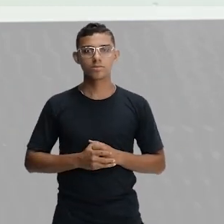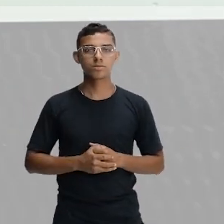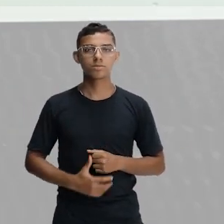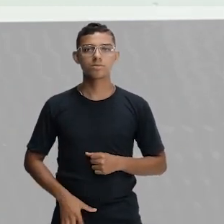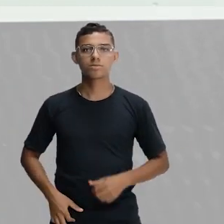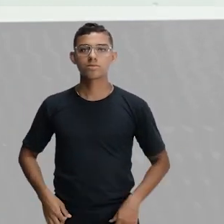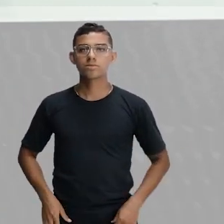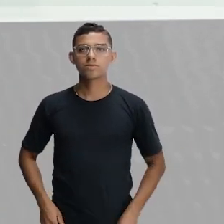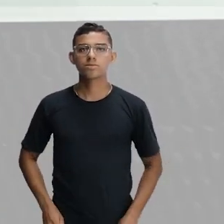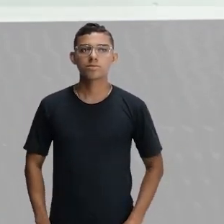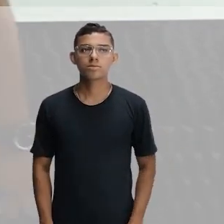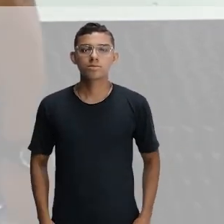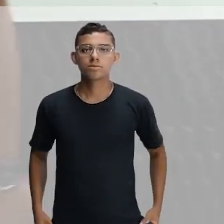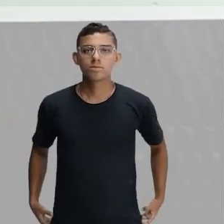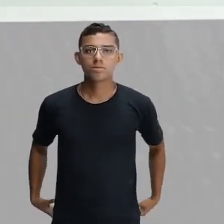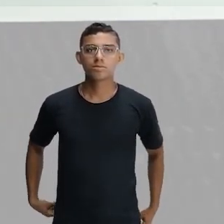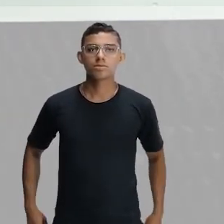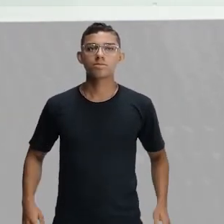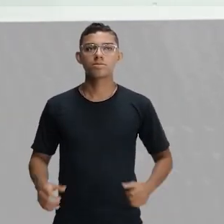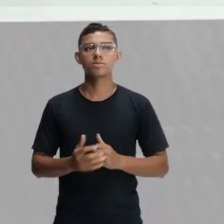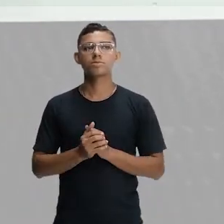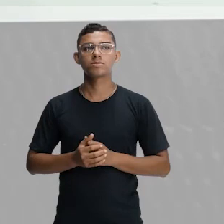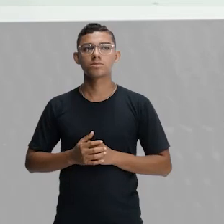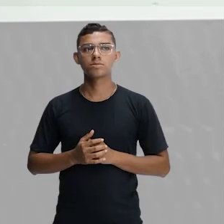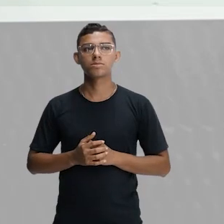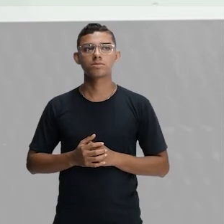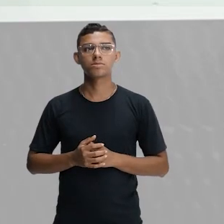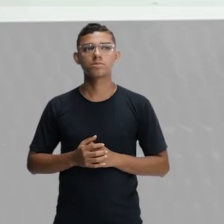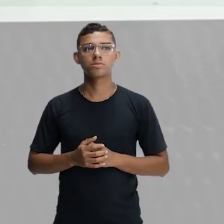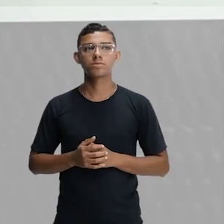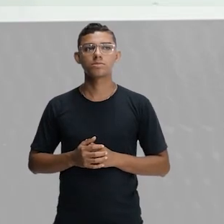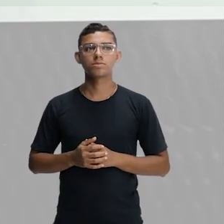E um novelozinho de lã, certo? Então,